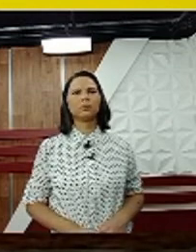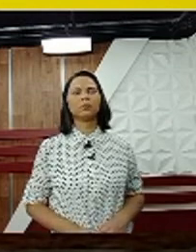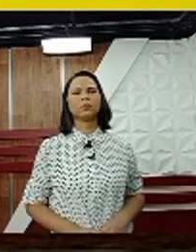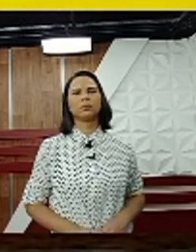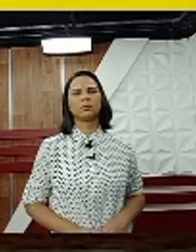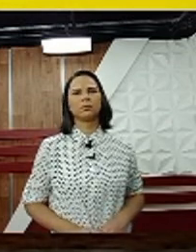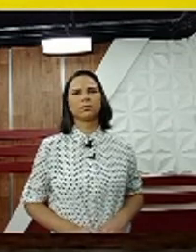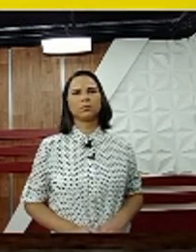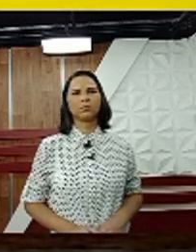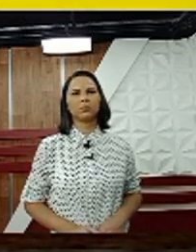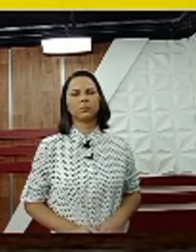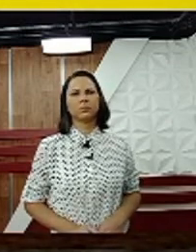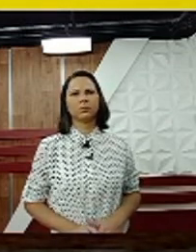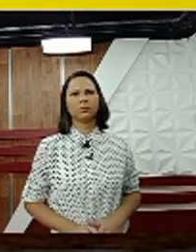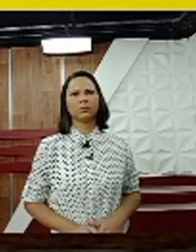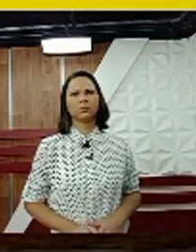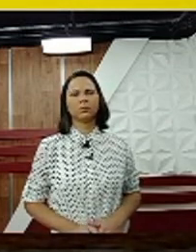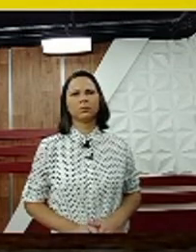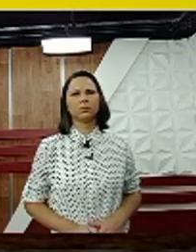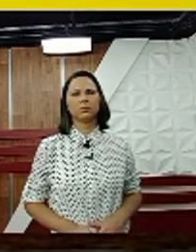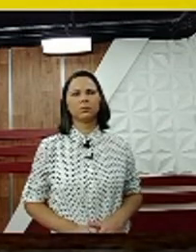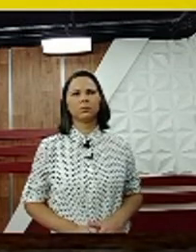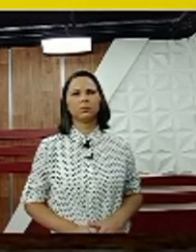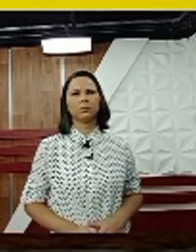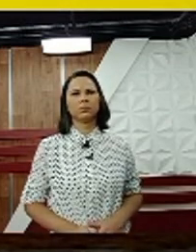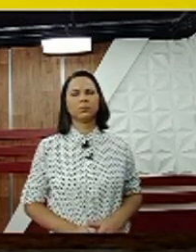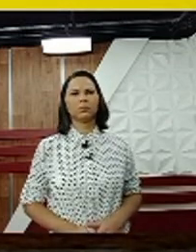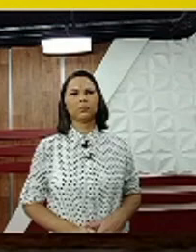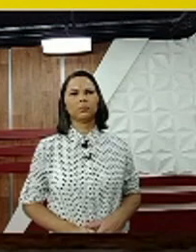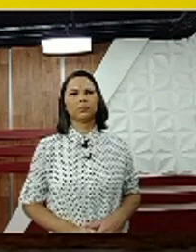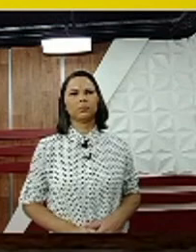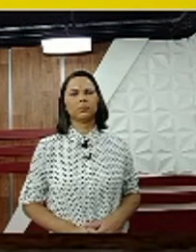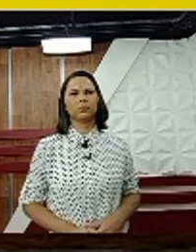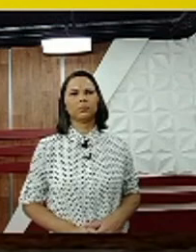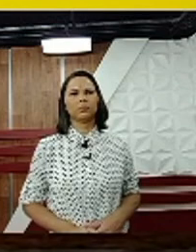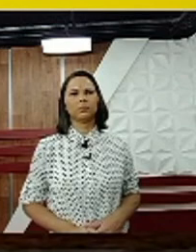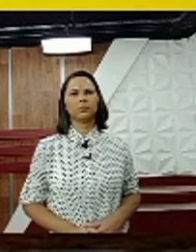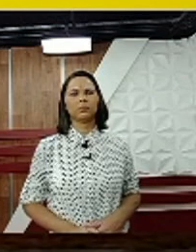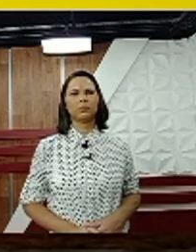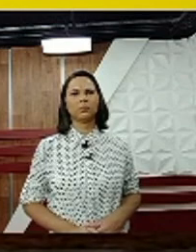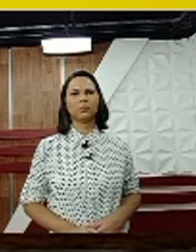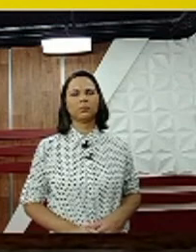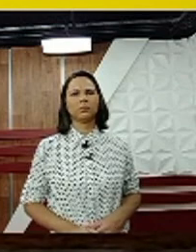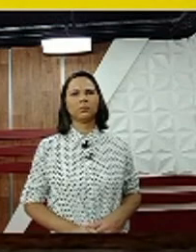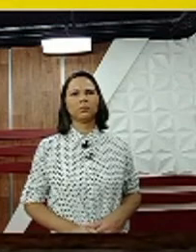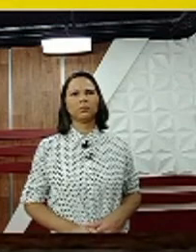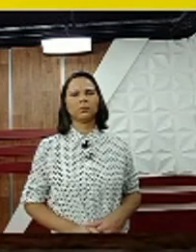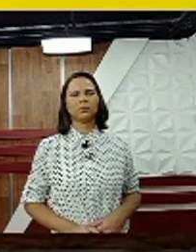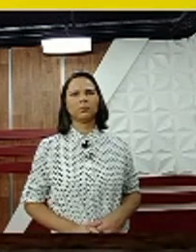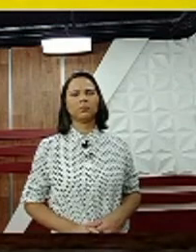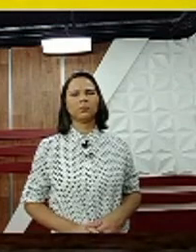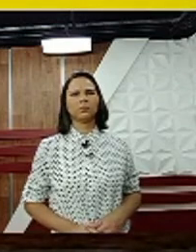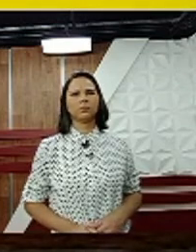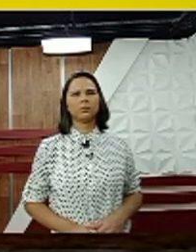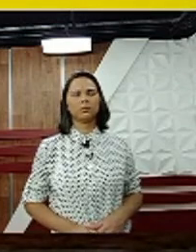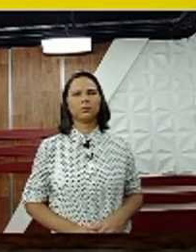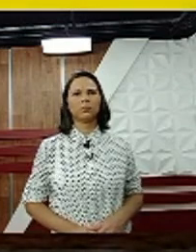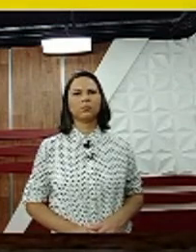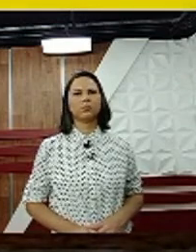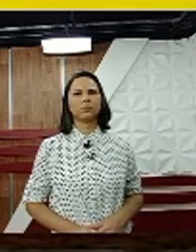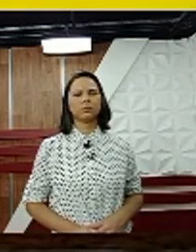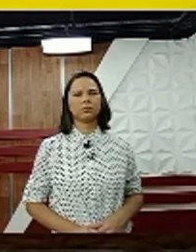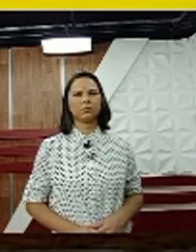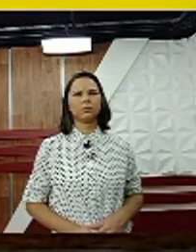para embarcar de cabeça nesse empreendimento, e a gente tem absoluta certeza, vai ser difícil no início?